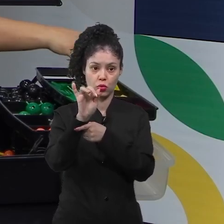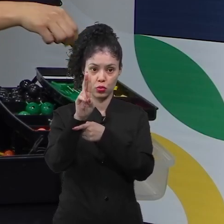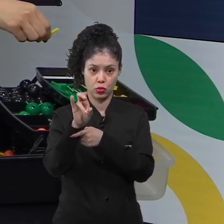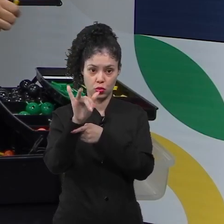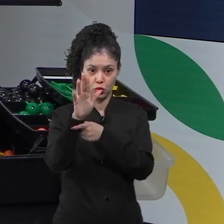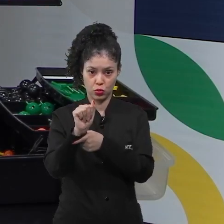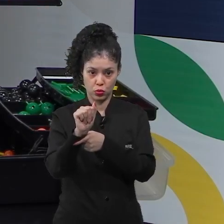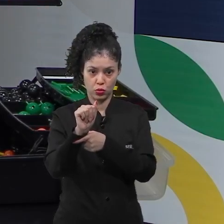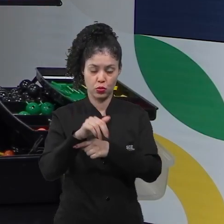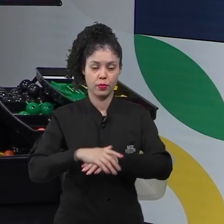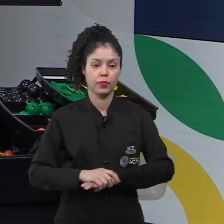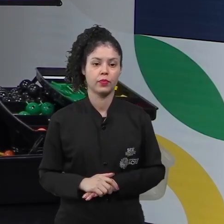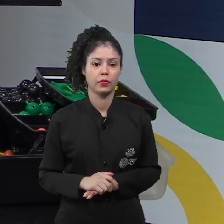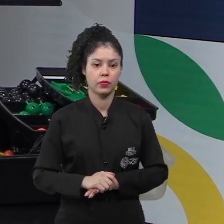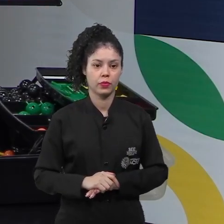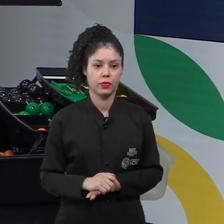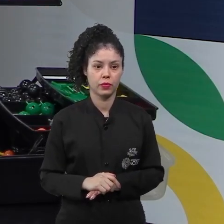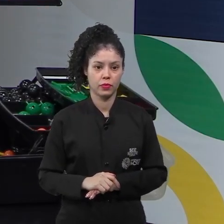átomo de